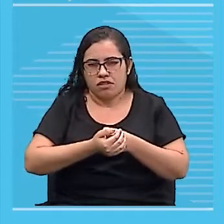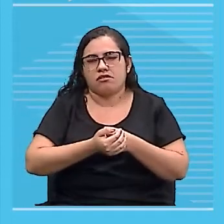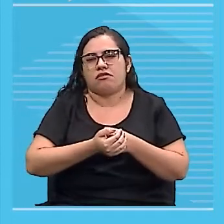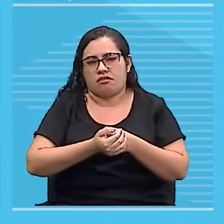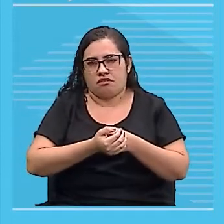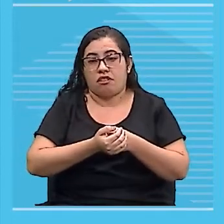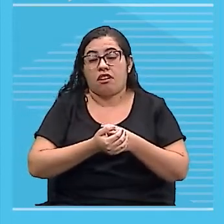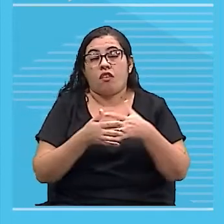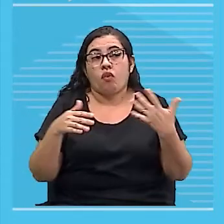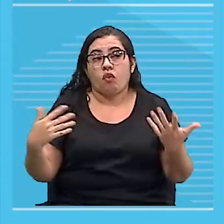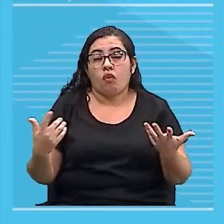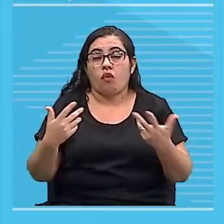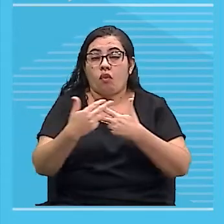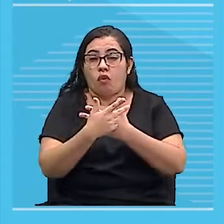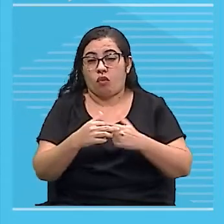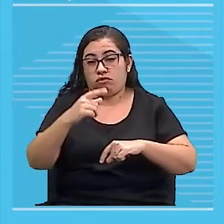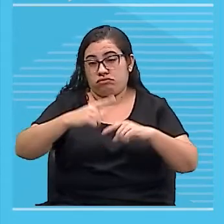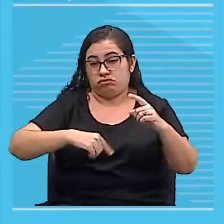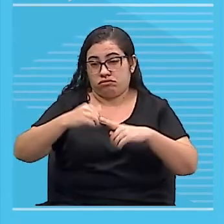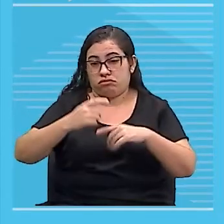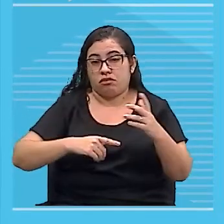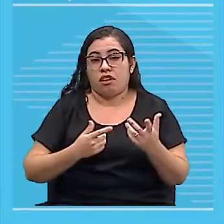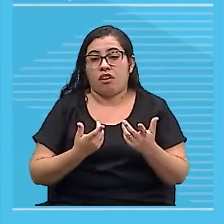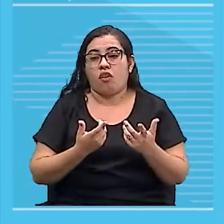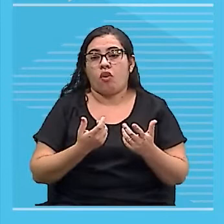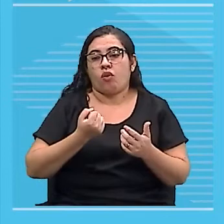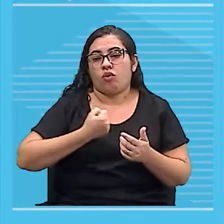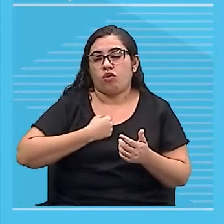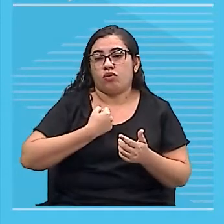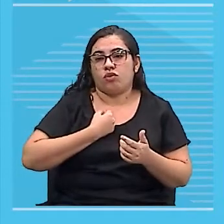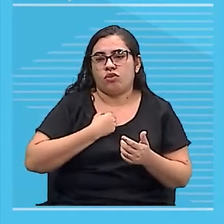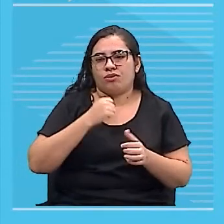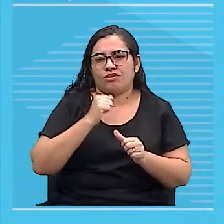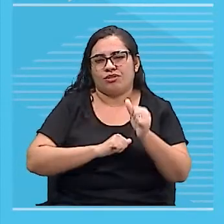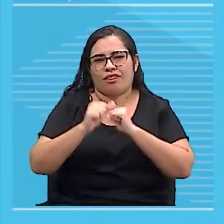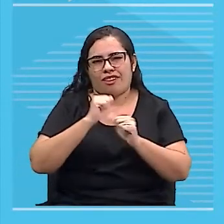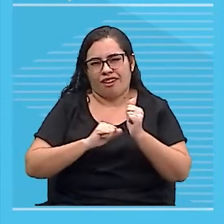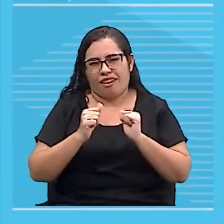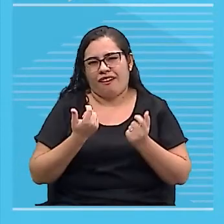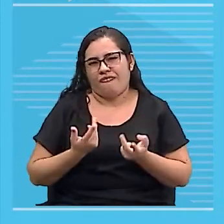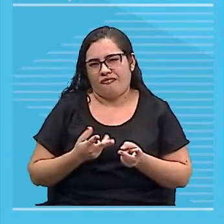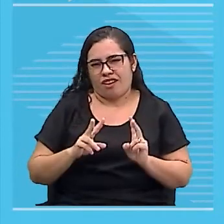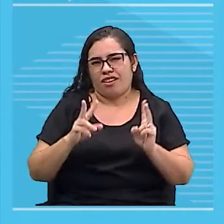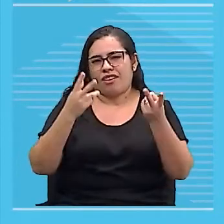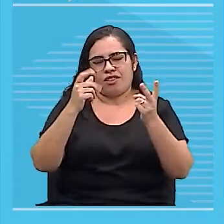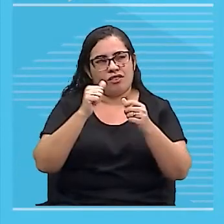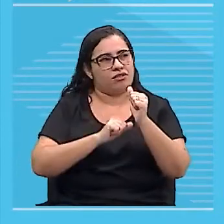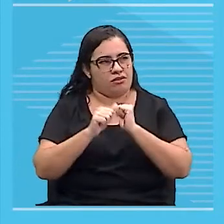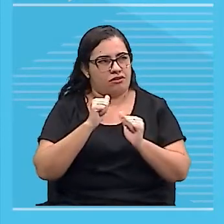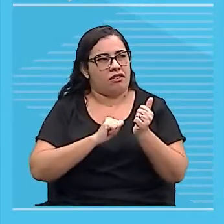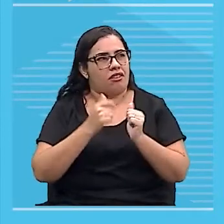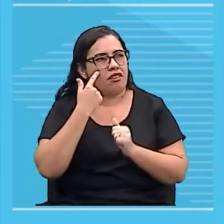material vai mudar o valor de uma constante. Essa constantezinha aqui,